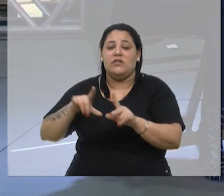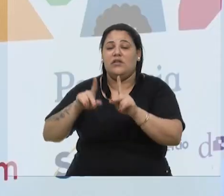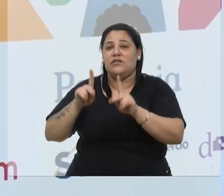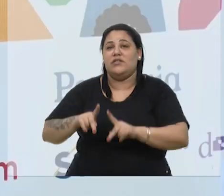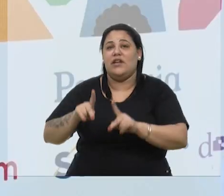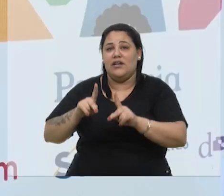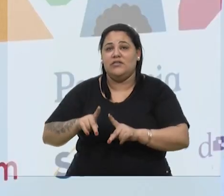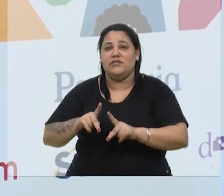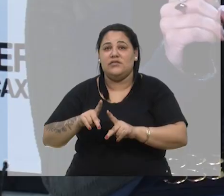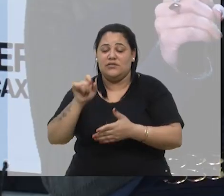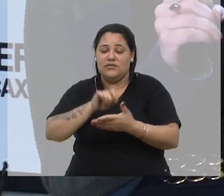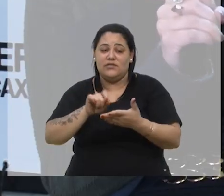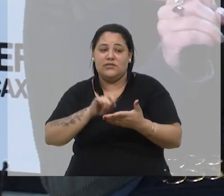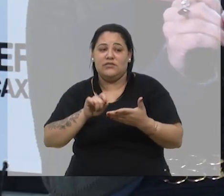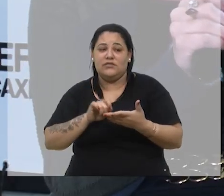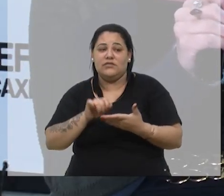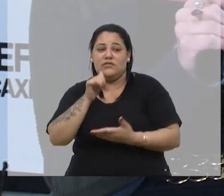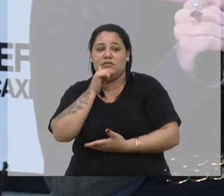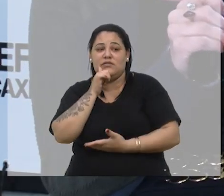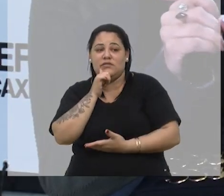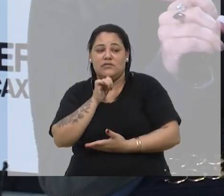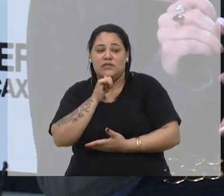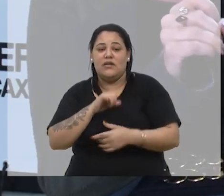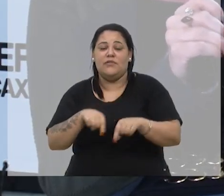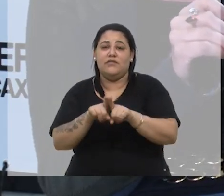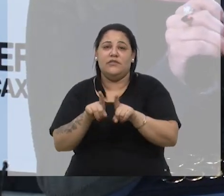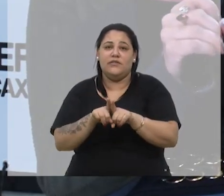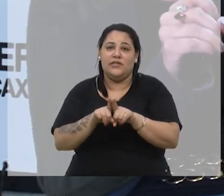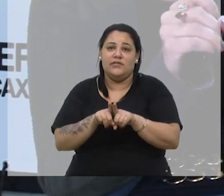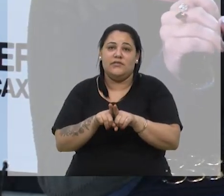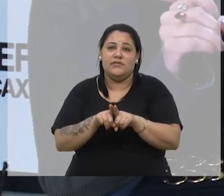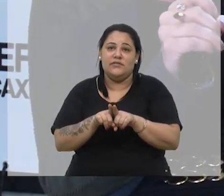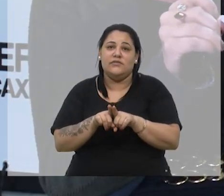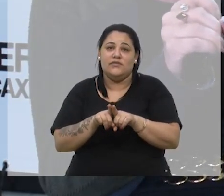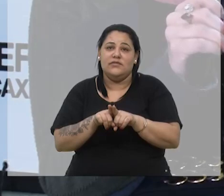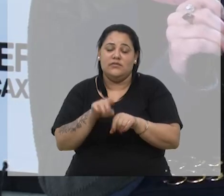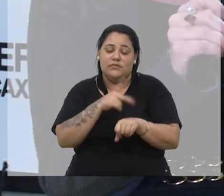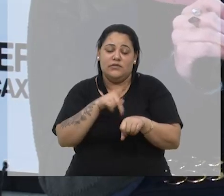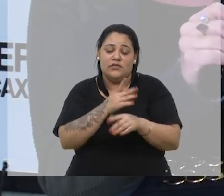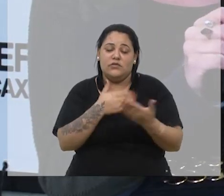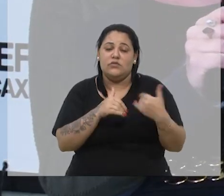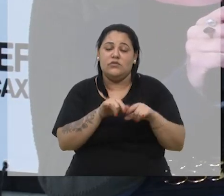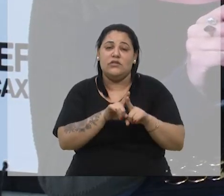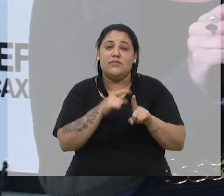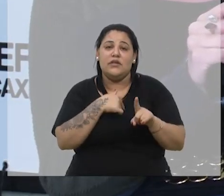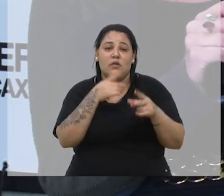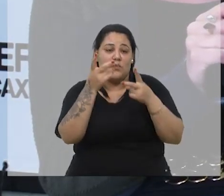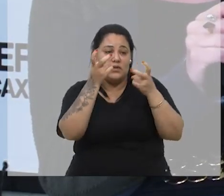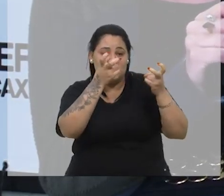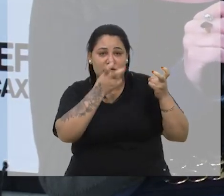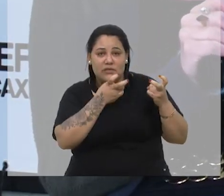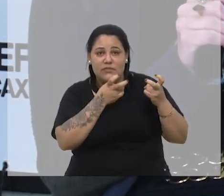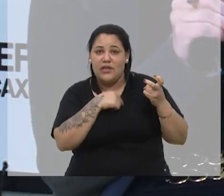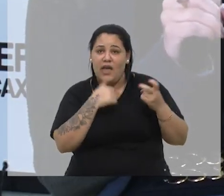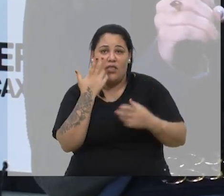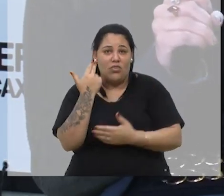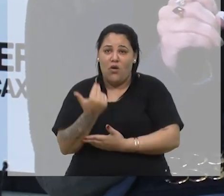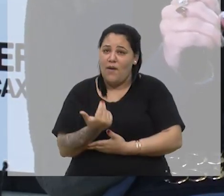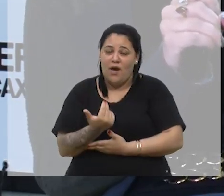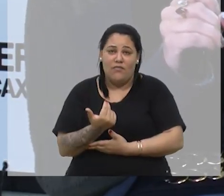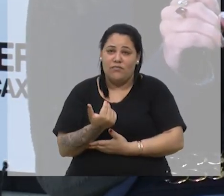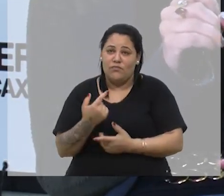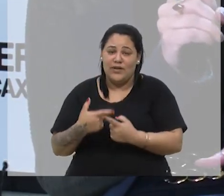qualquer momento. O conto, ele é tão conciso que ele nunca vai mostrar algo que não tem relevância na história, né? Exatamente. E o Cortázar fazia muito isso.